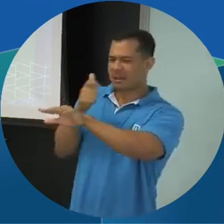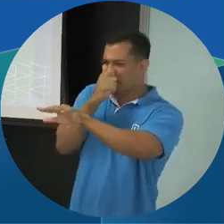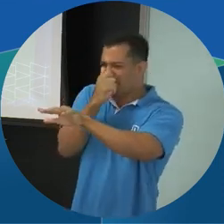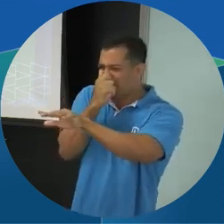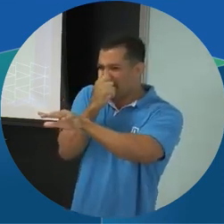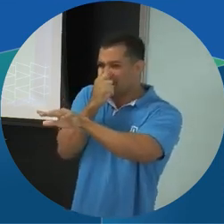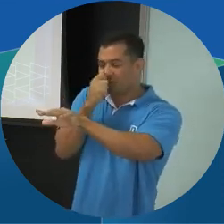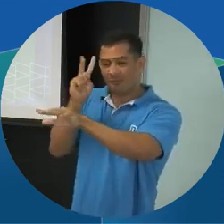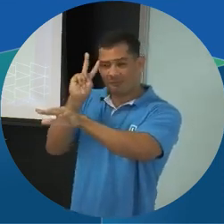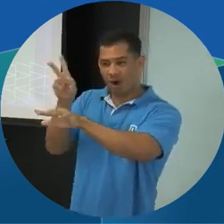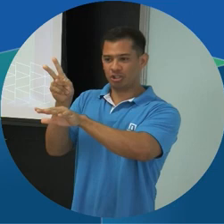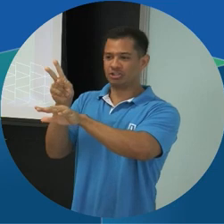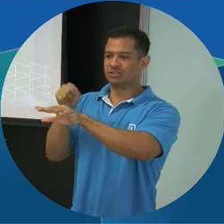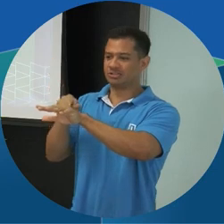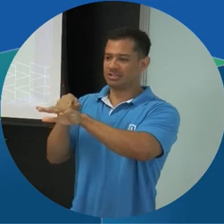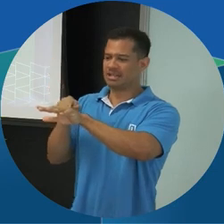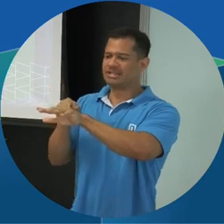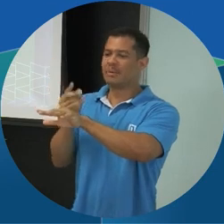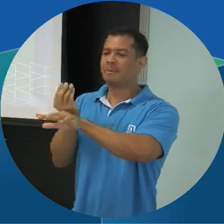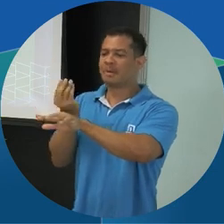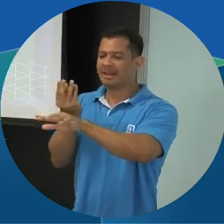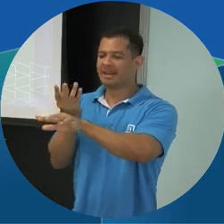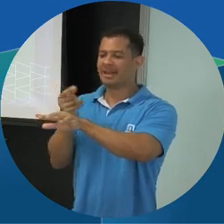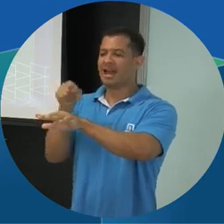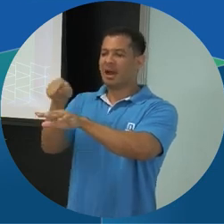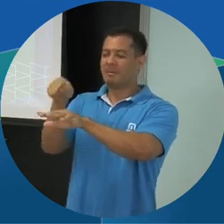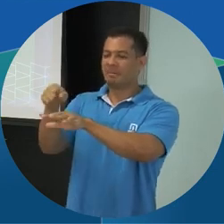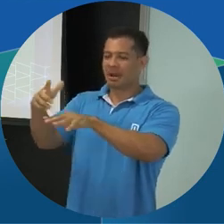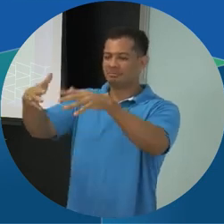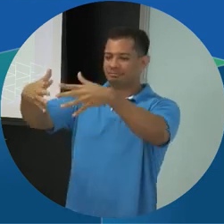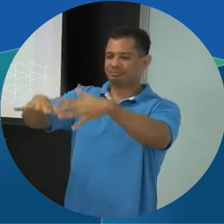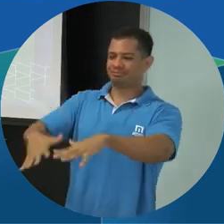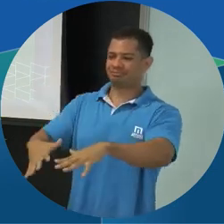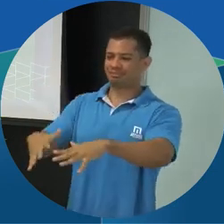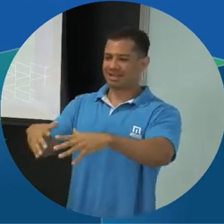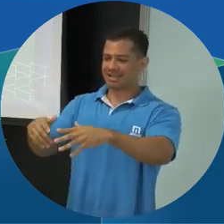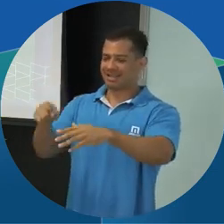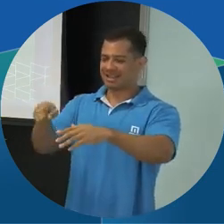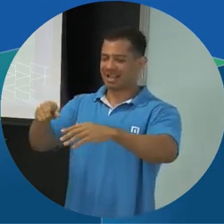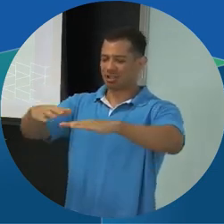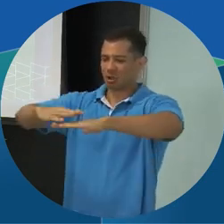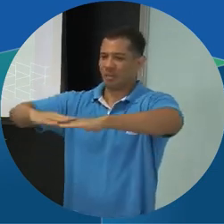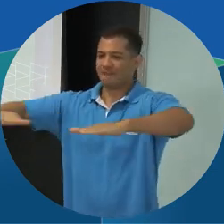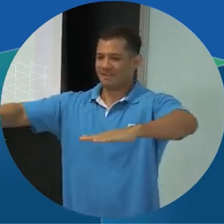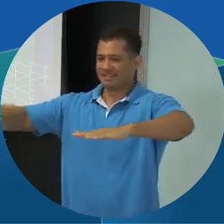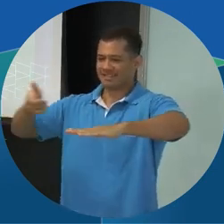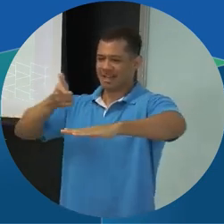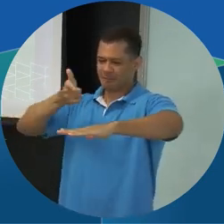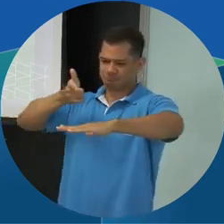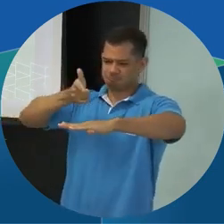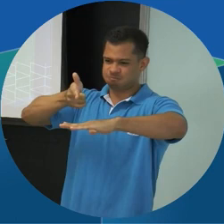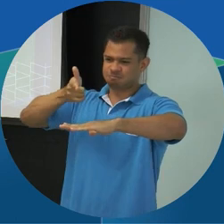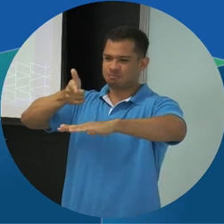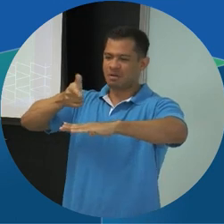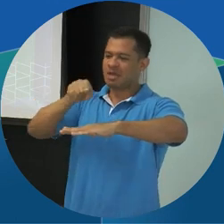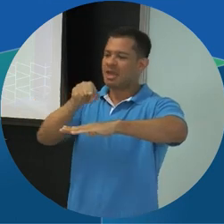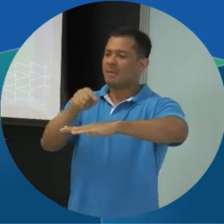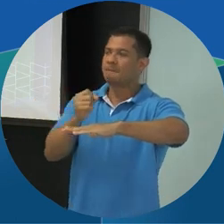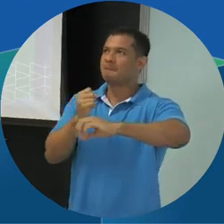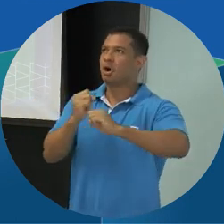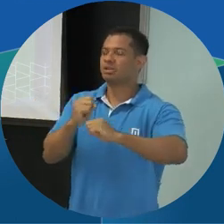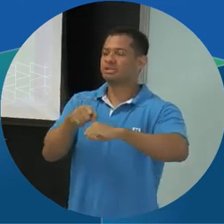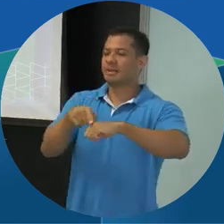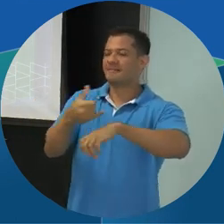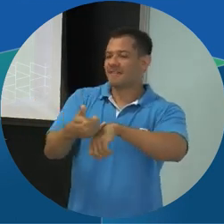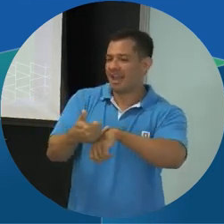quê? Com a finalidade da gente fazer remoções, né, superficiais sobre um substrato, seja ele metálico,